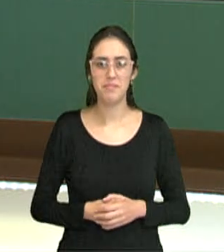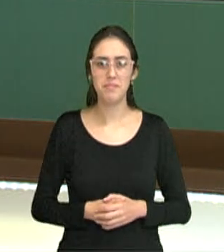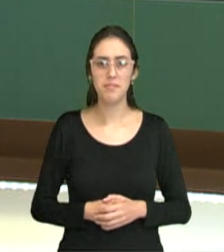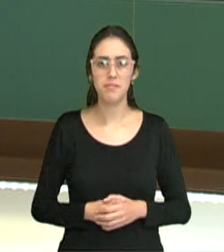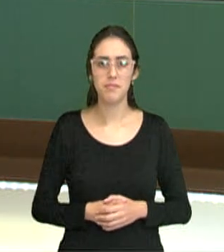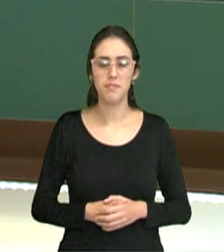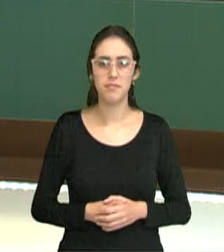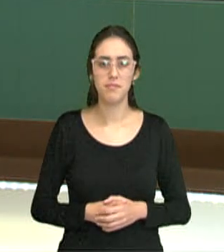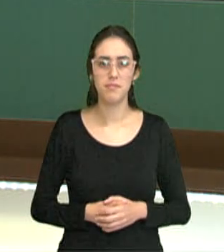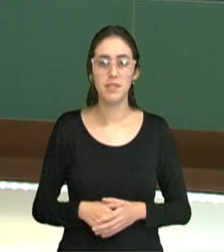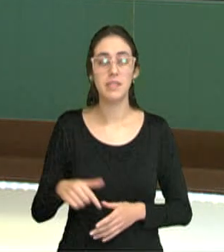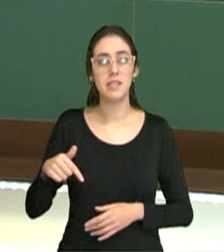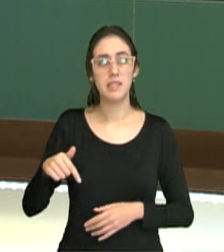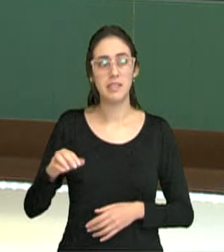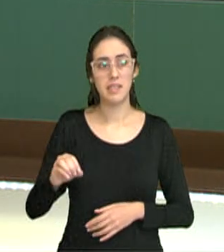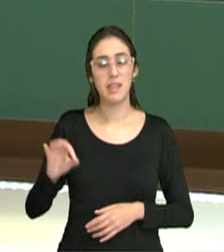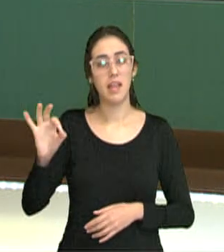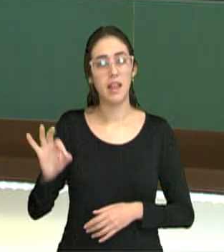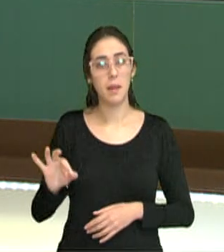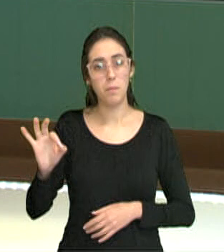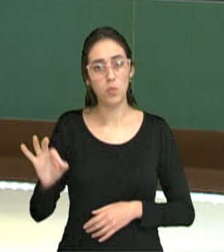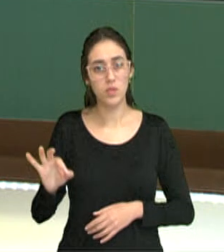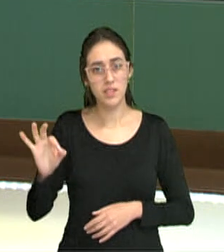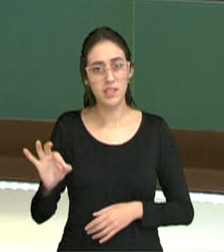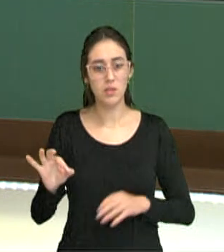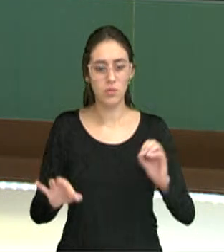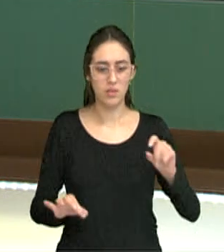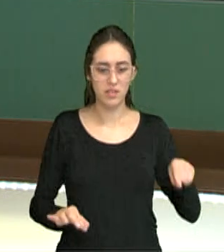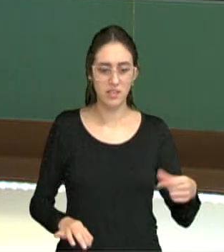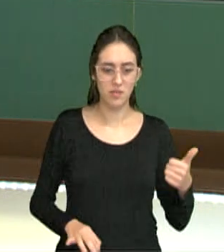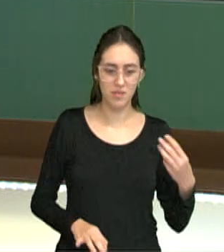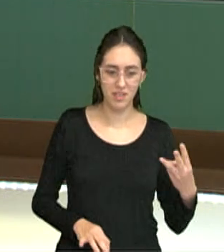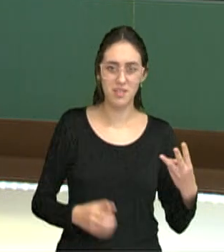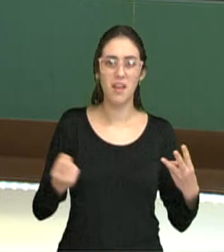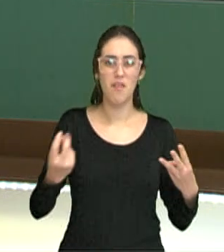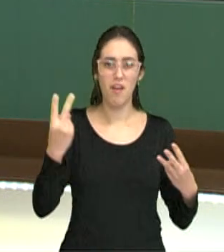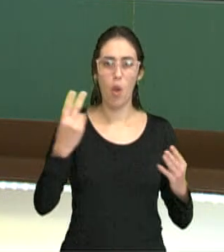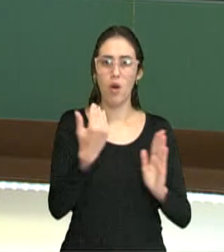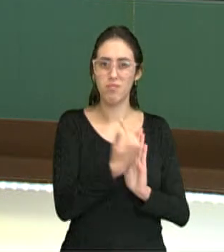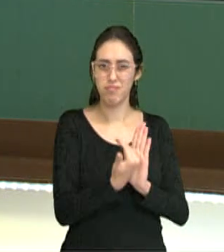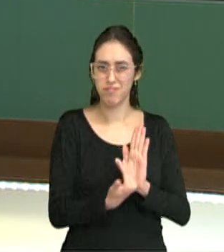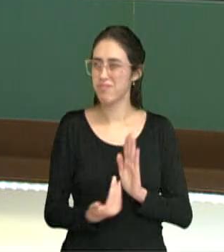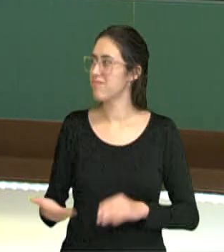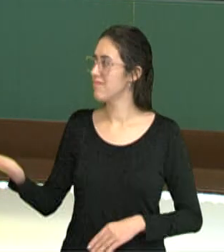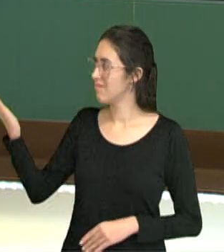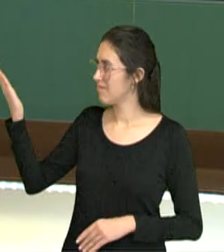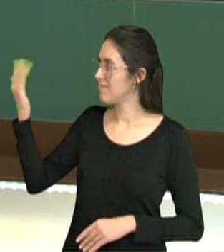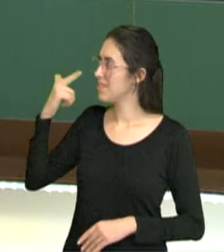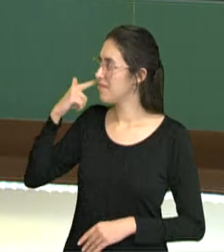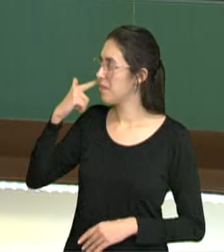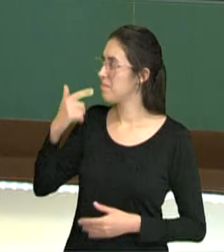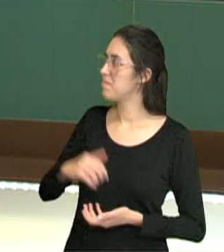0,105. 70% de 0,13 deu este valor, e 70% de 0,20,